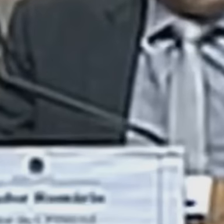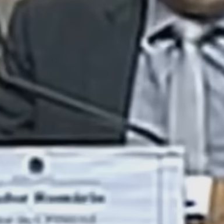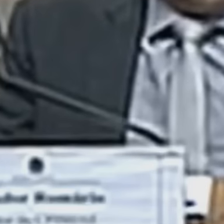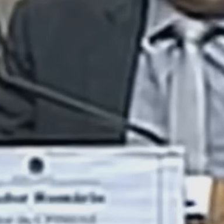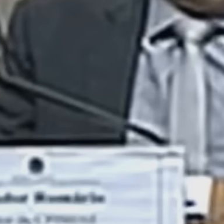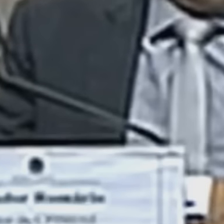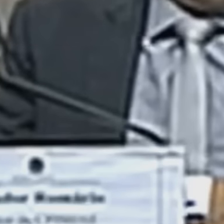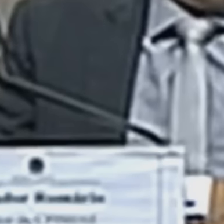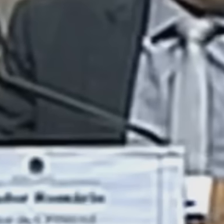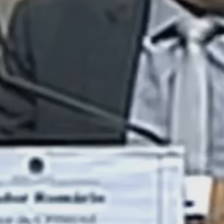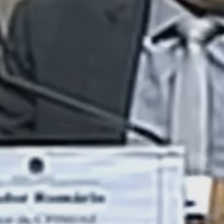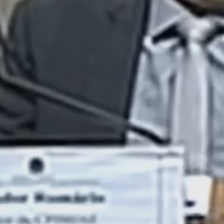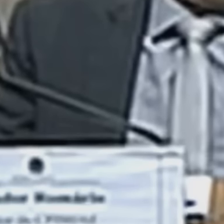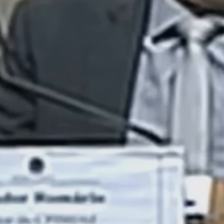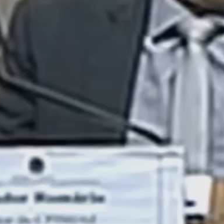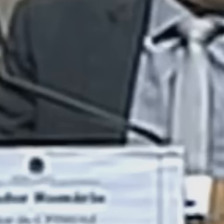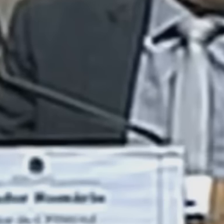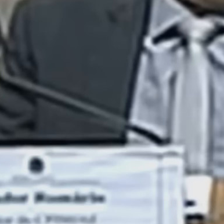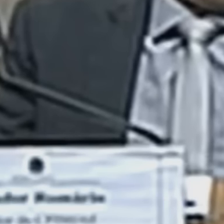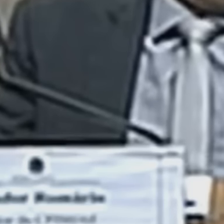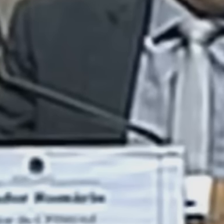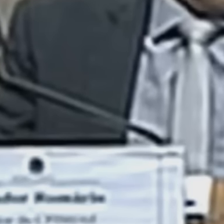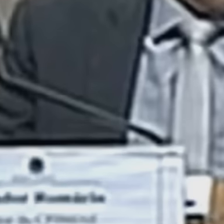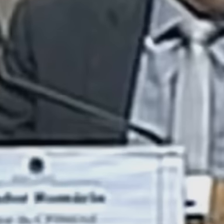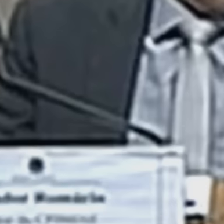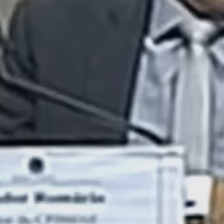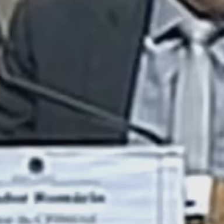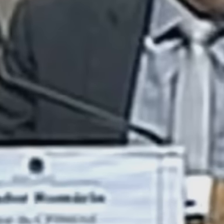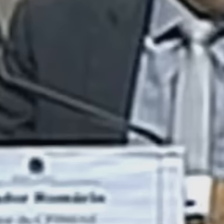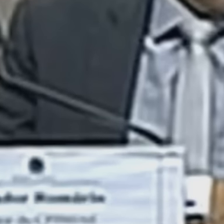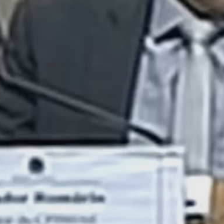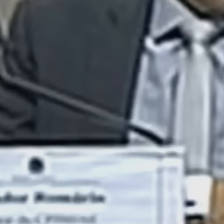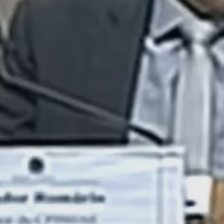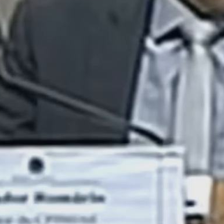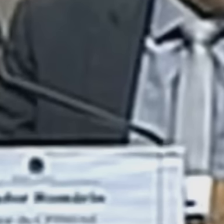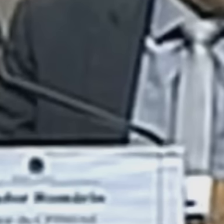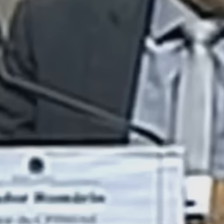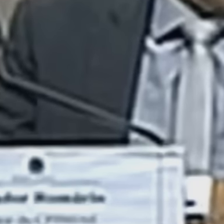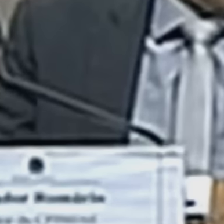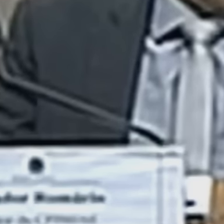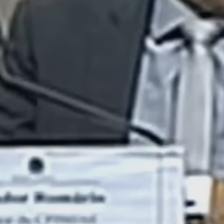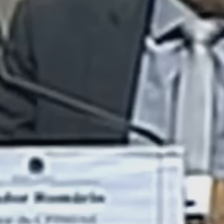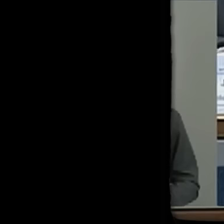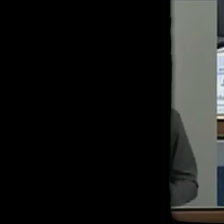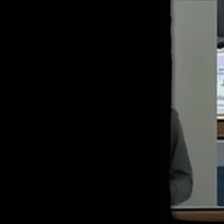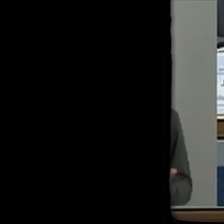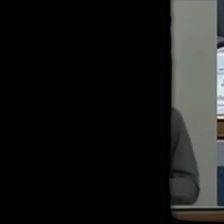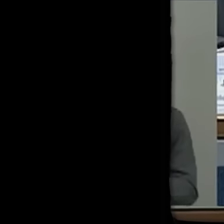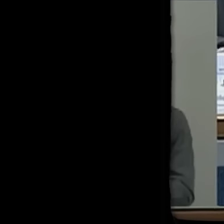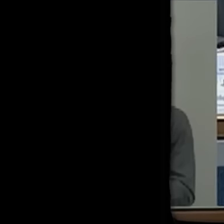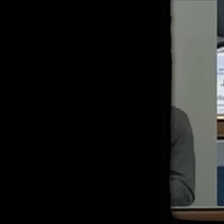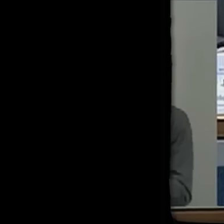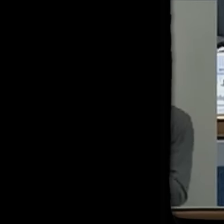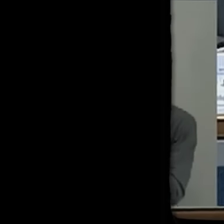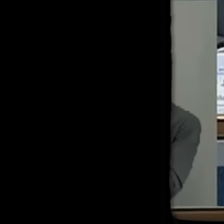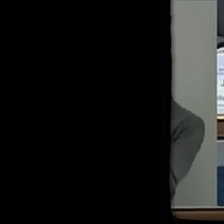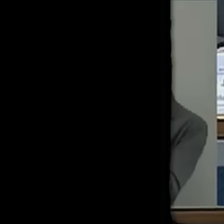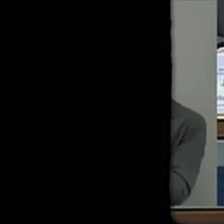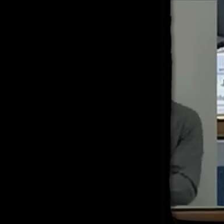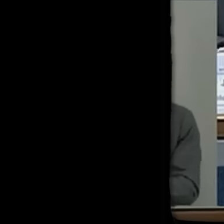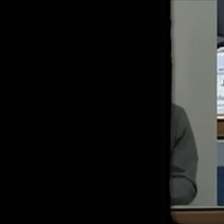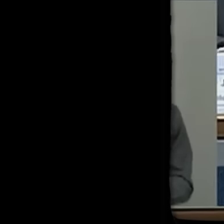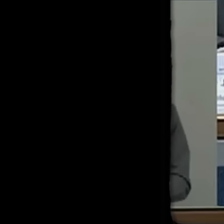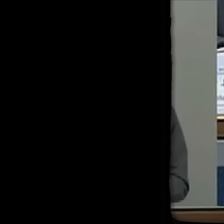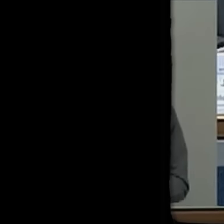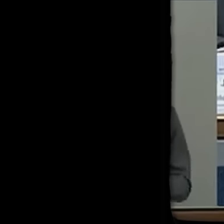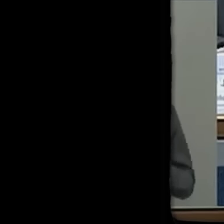Brasil? Hoje, realmente, a paciência minha, que era de Jó, da Bíblia, ela foi pro espaço. Então, mas lá o senhor não ficou em silêncio.